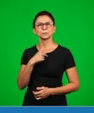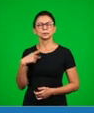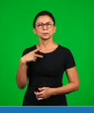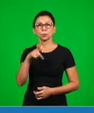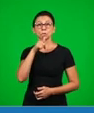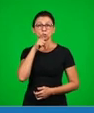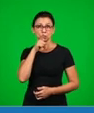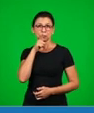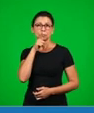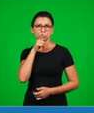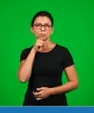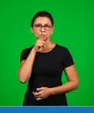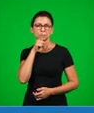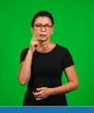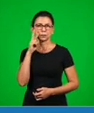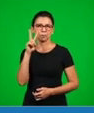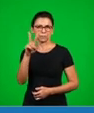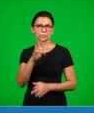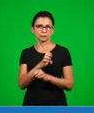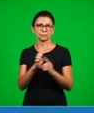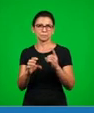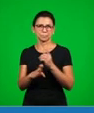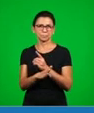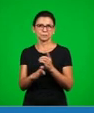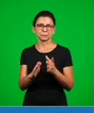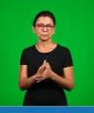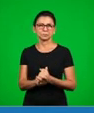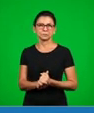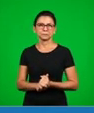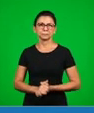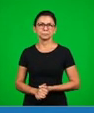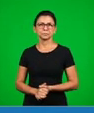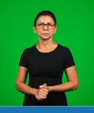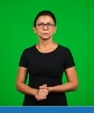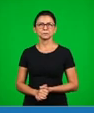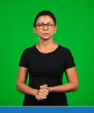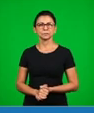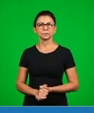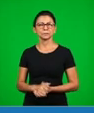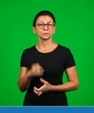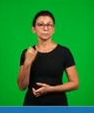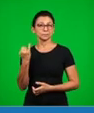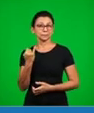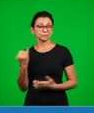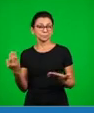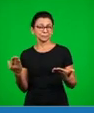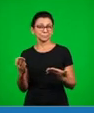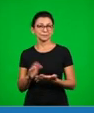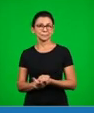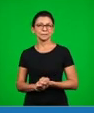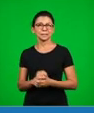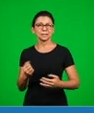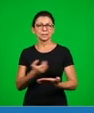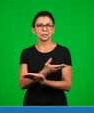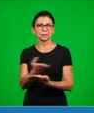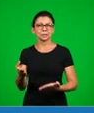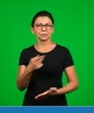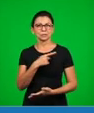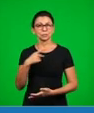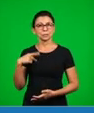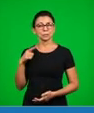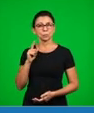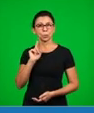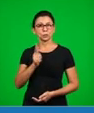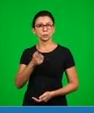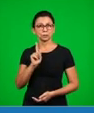acompanhando conosco essa Escola Bíblica Dominical. E uma observação, nós estamos aqui a saudação do pastor Gideuti aos irmãos da África.